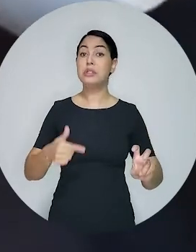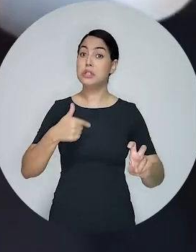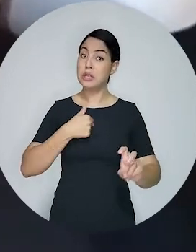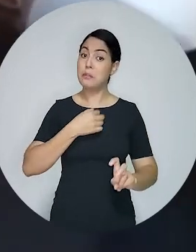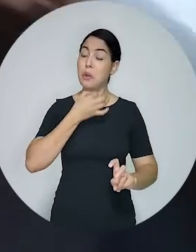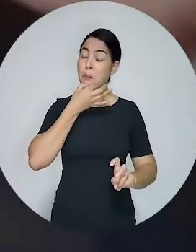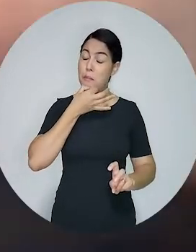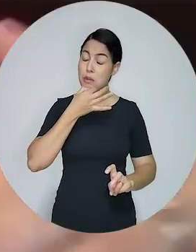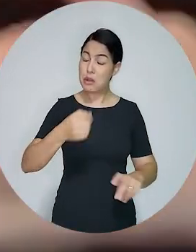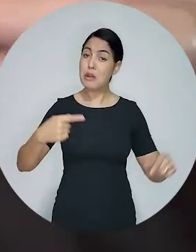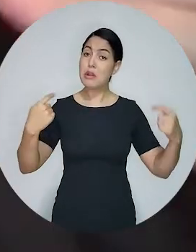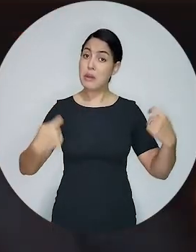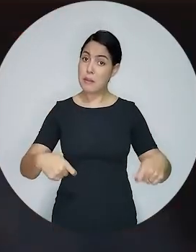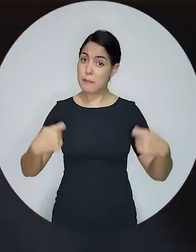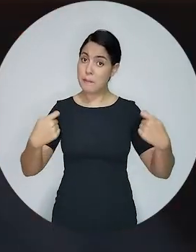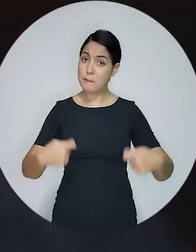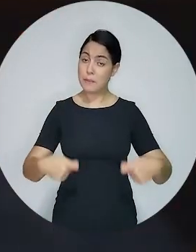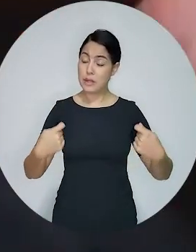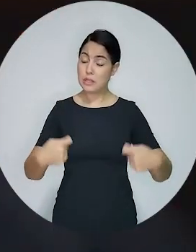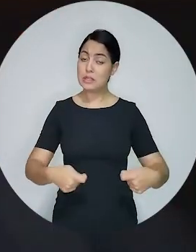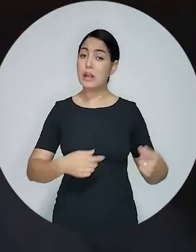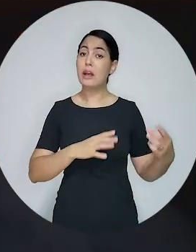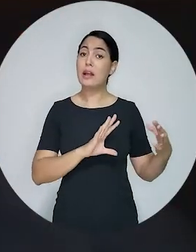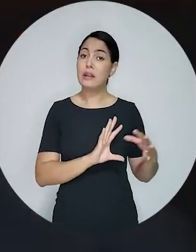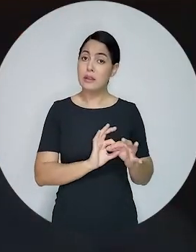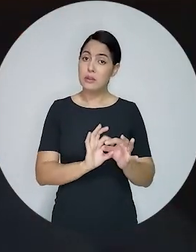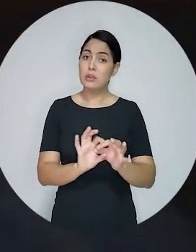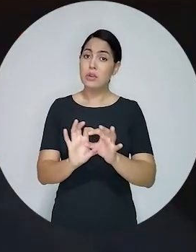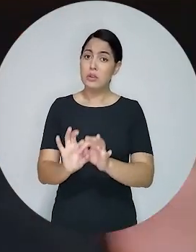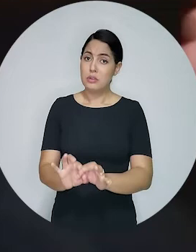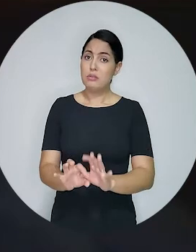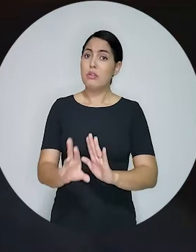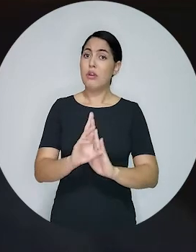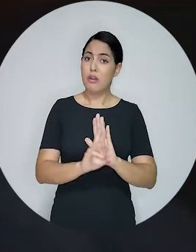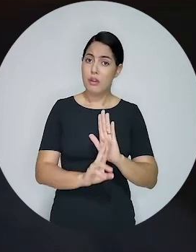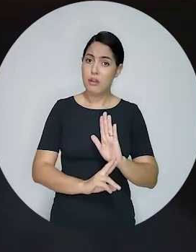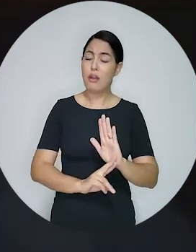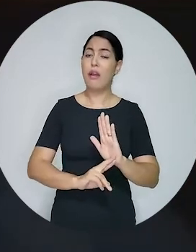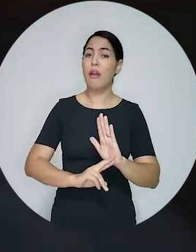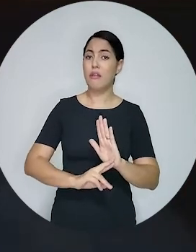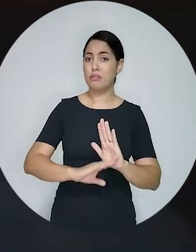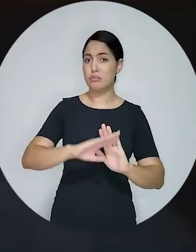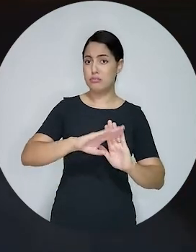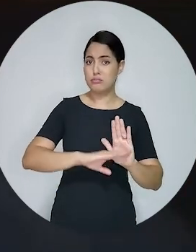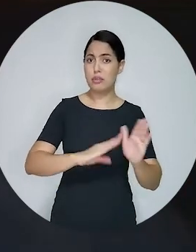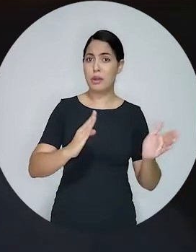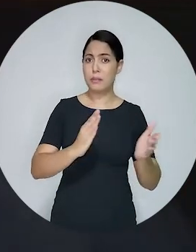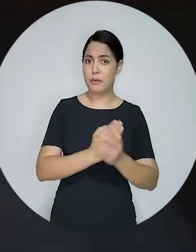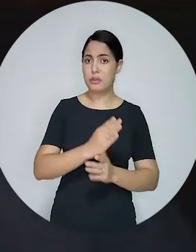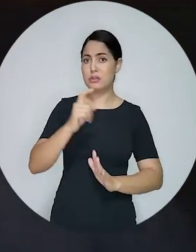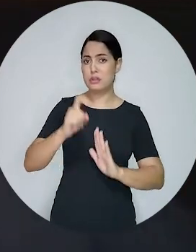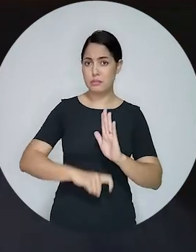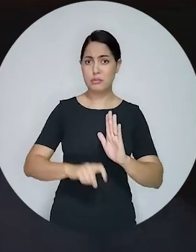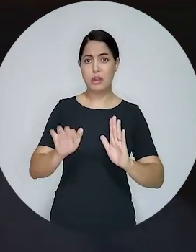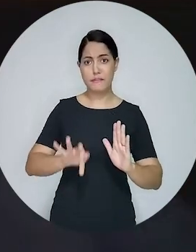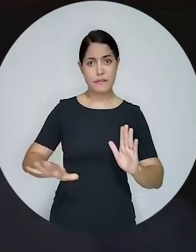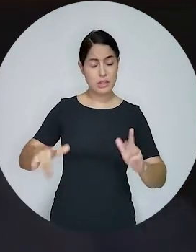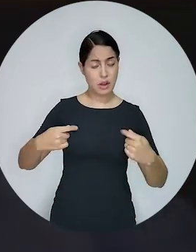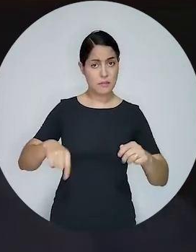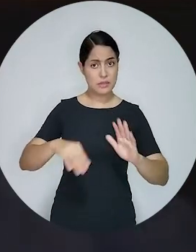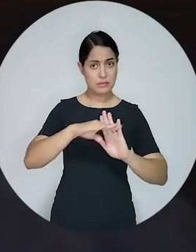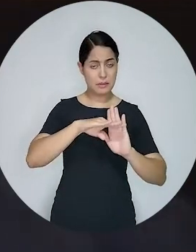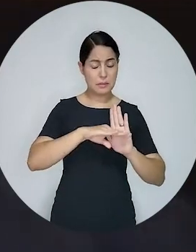temas que eu reputo que devam estar tratados dentro de uma nova norma de processo tributário federal, e um